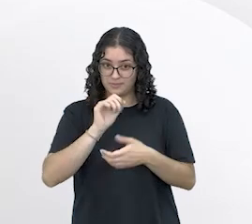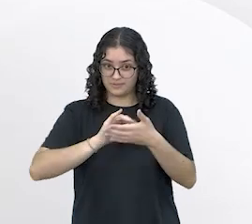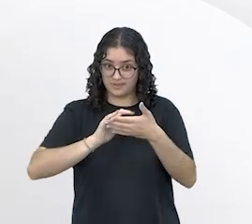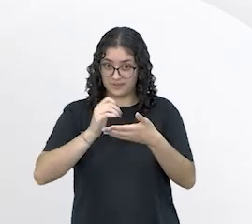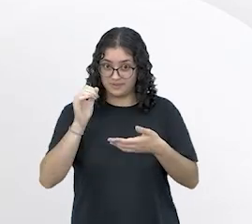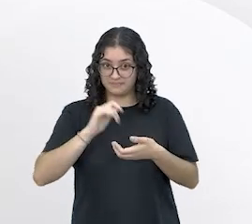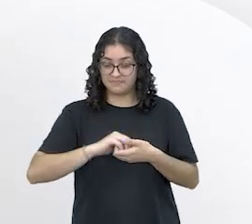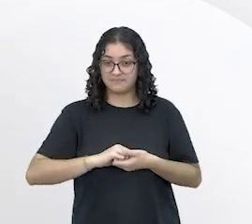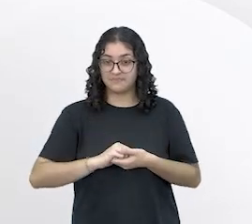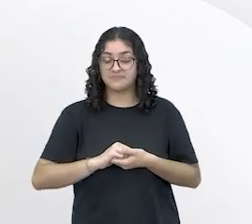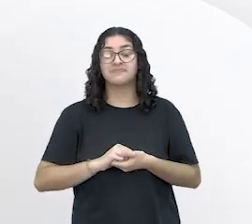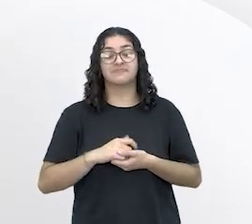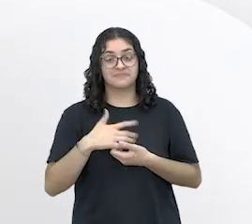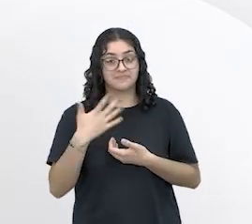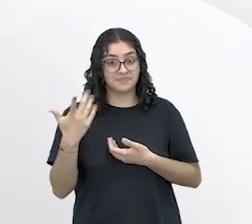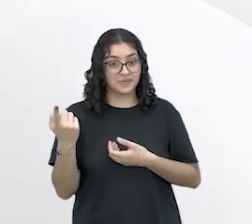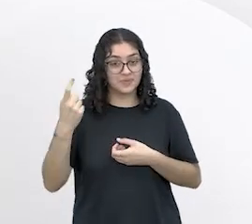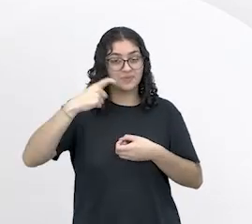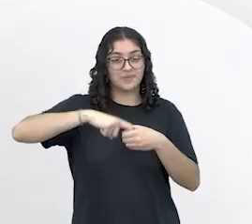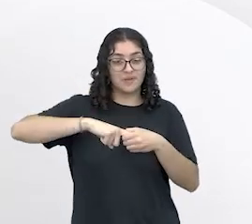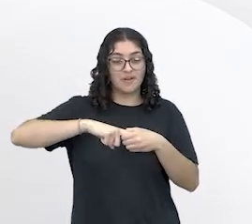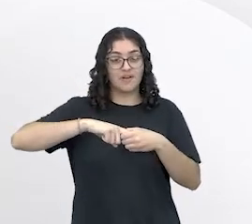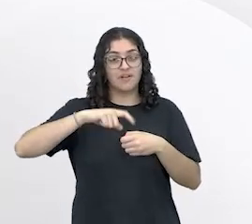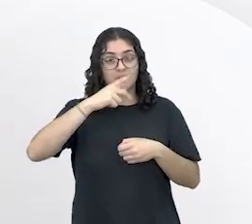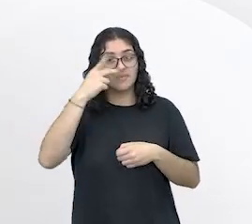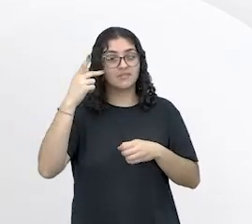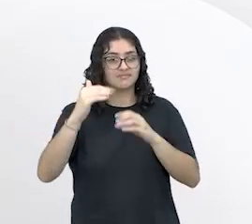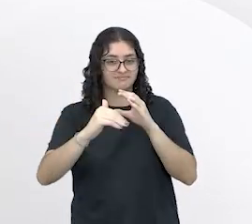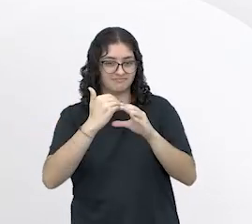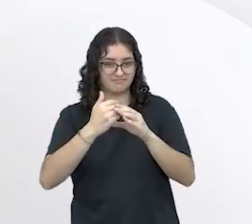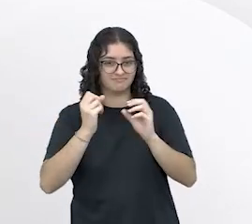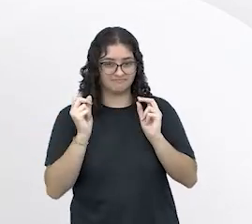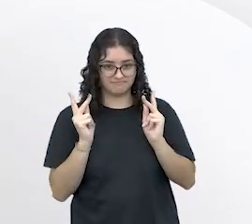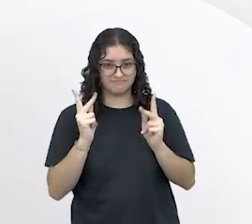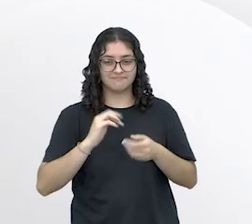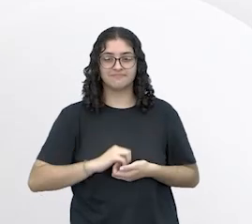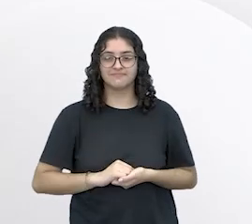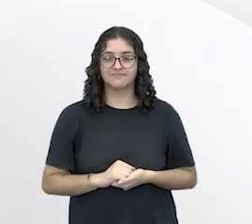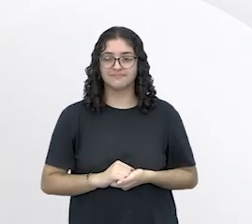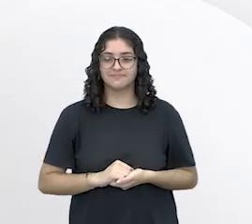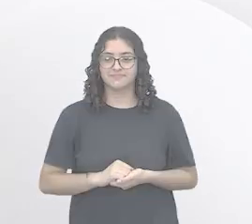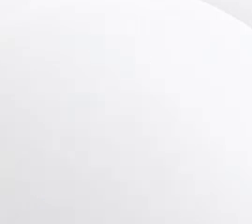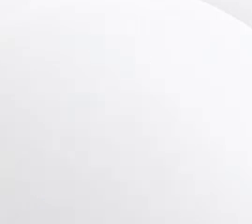E aí a gente volta com sugestões de vocês.